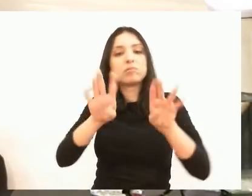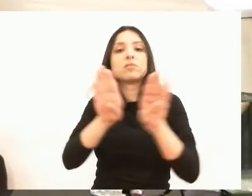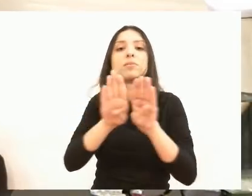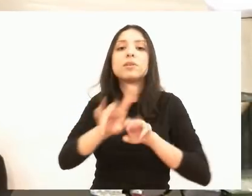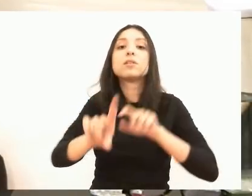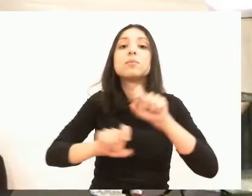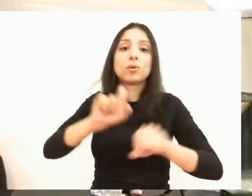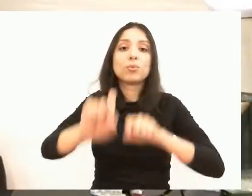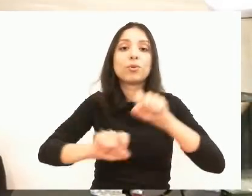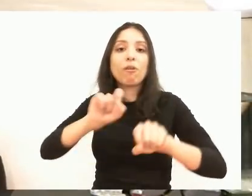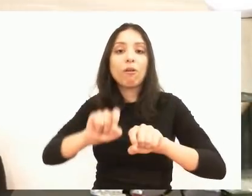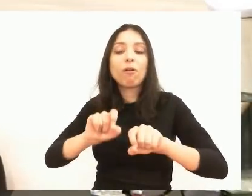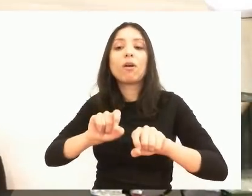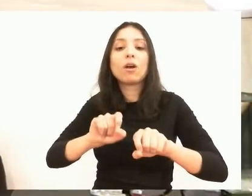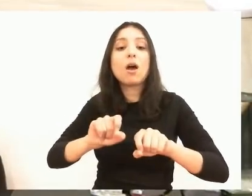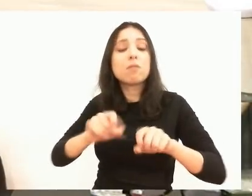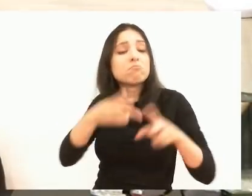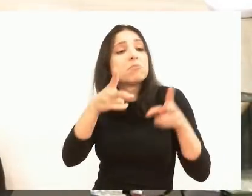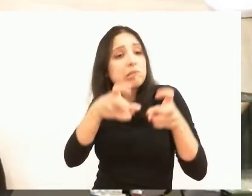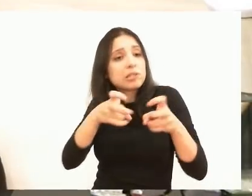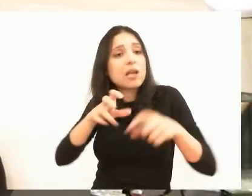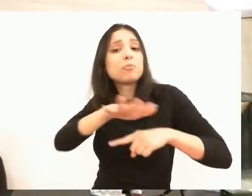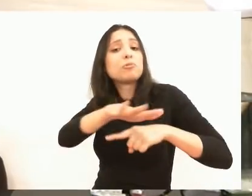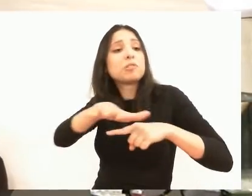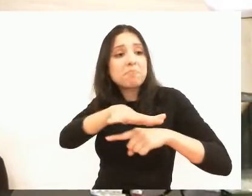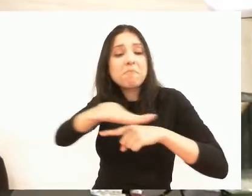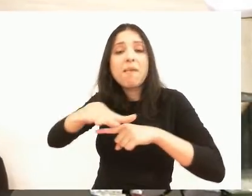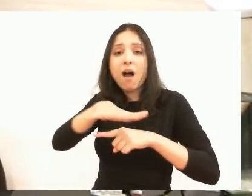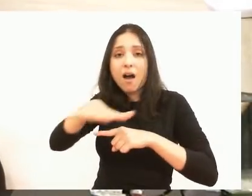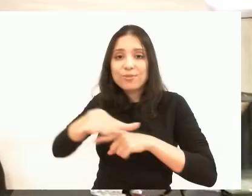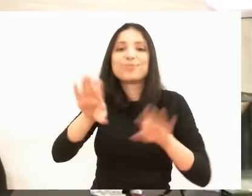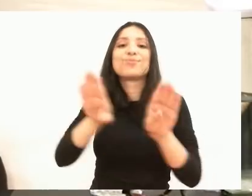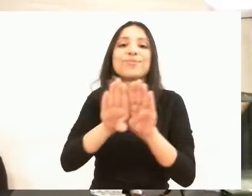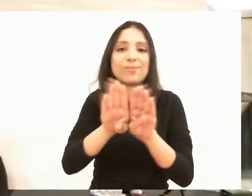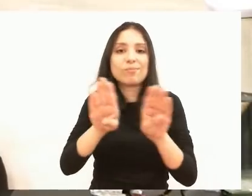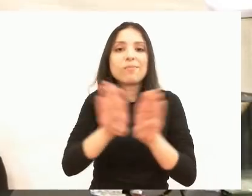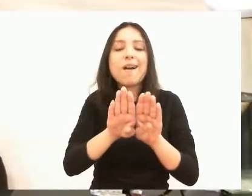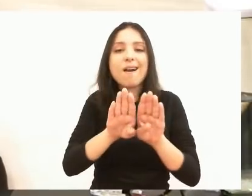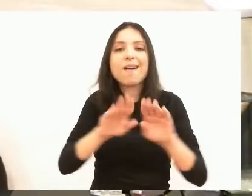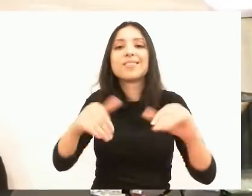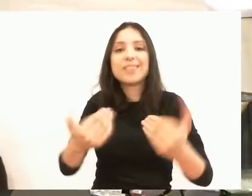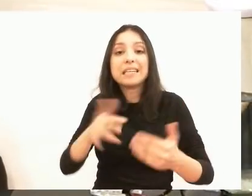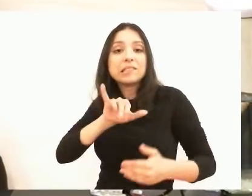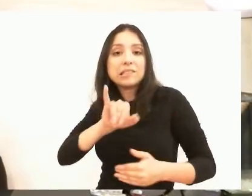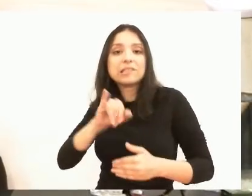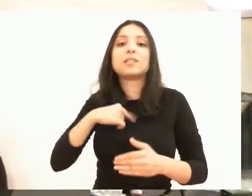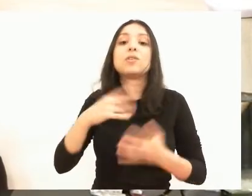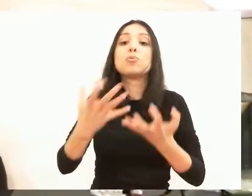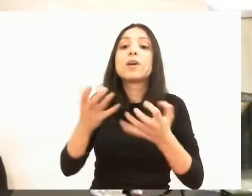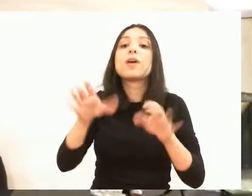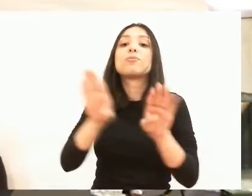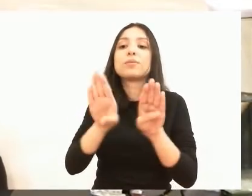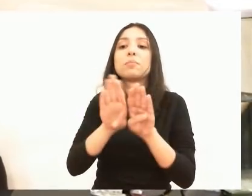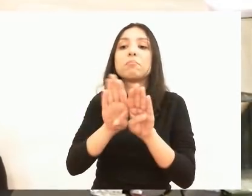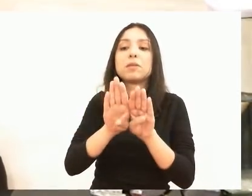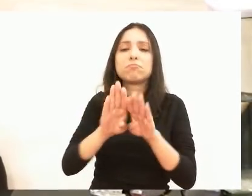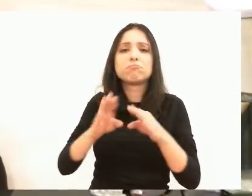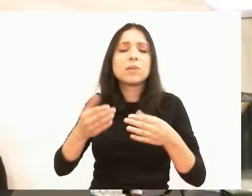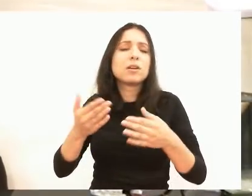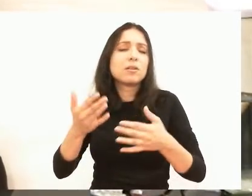percebendo também um espaço também está em relação a ela se eu quero intencionalmente